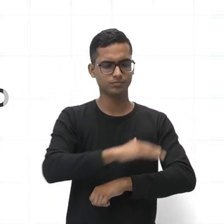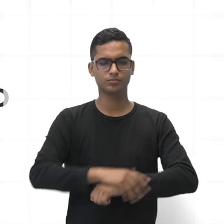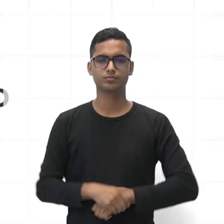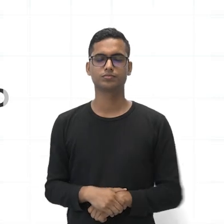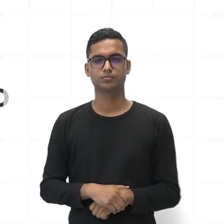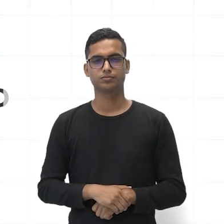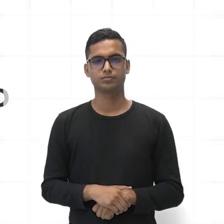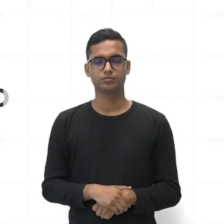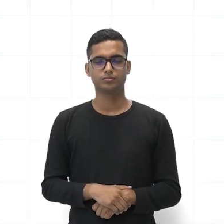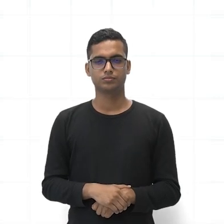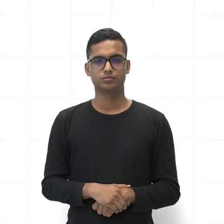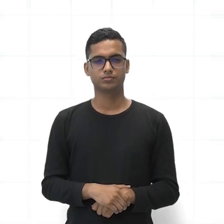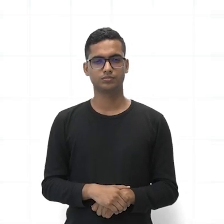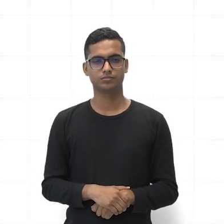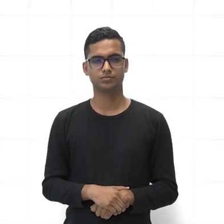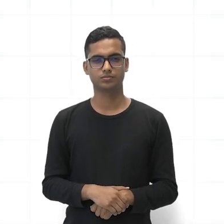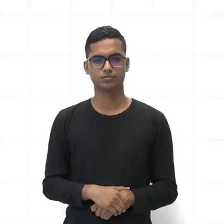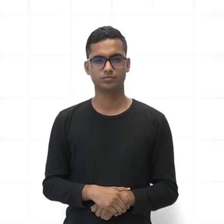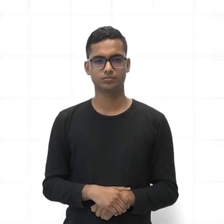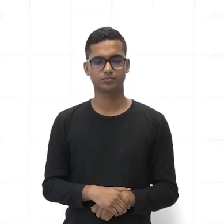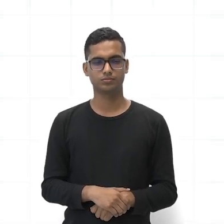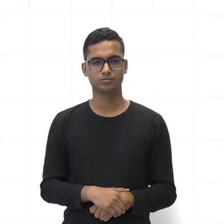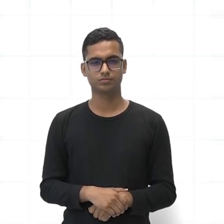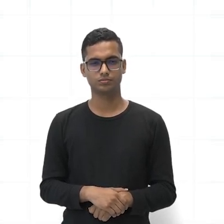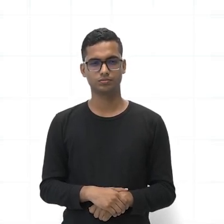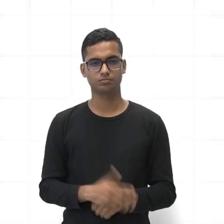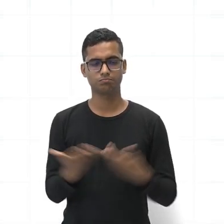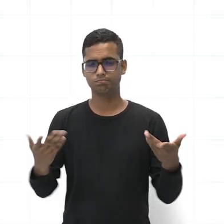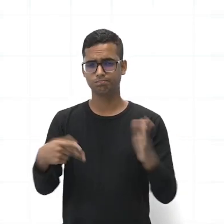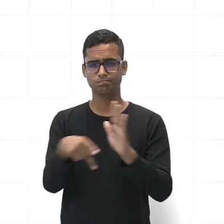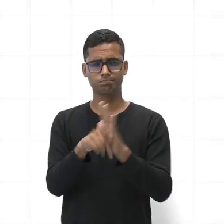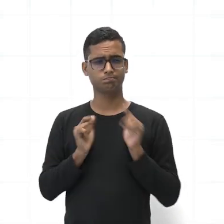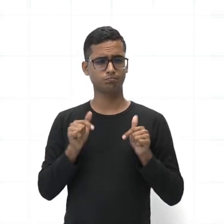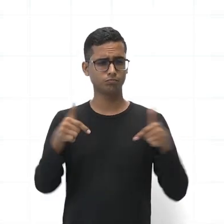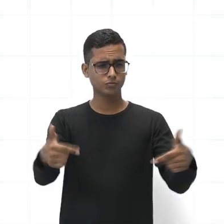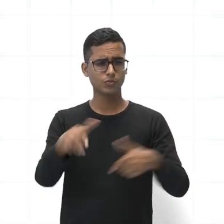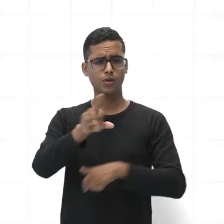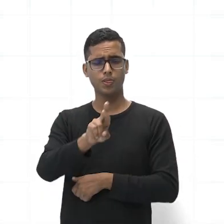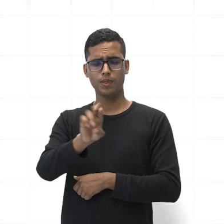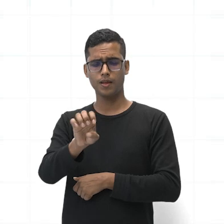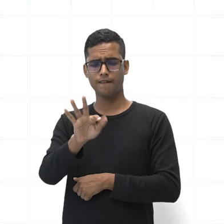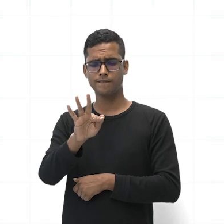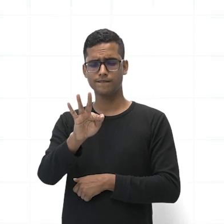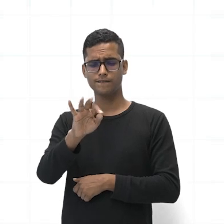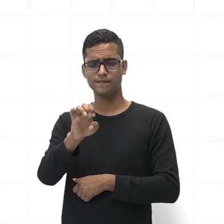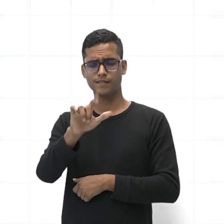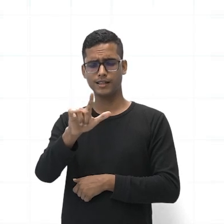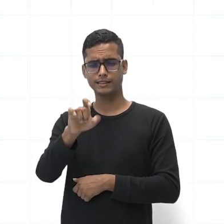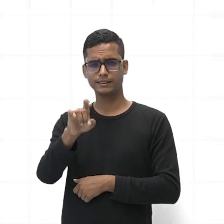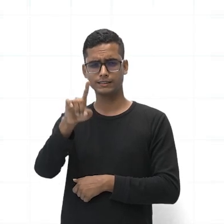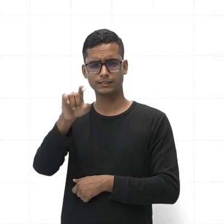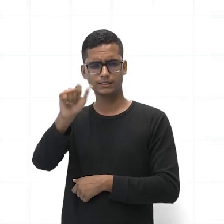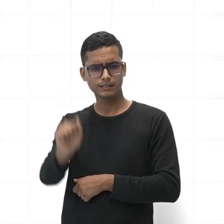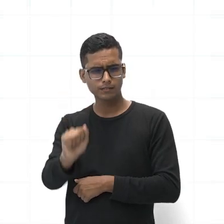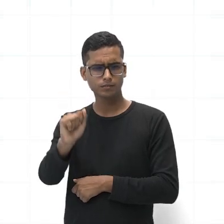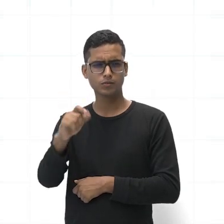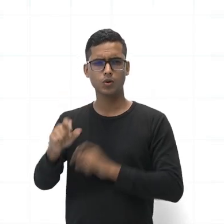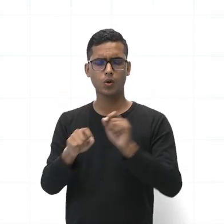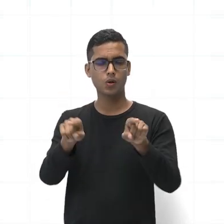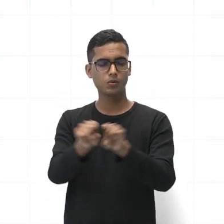lá. Ela se chama resposta reflexa, isso mesmo. Os reflexos são